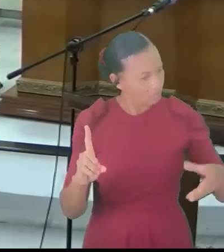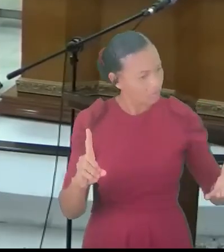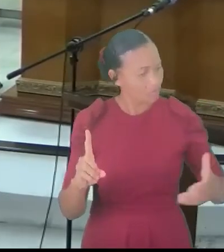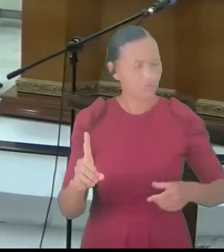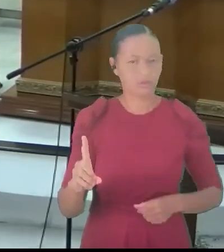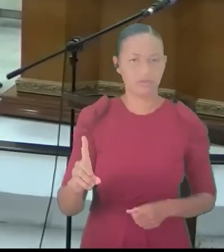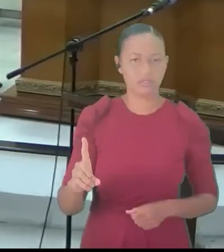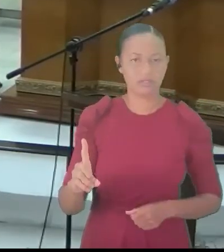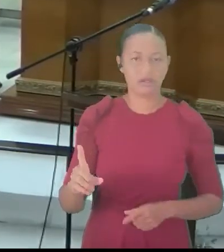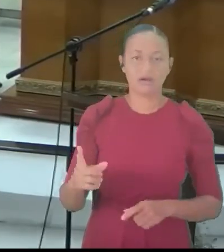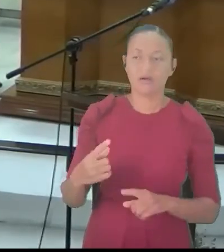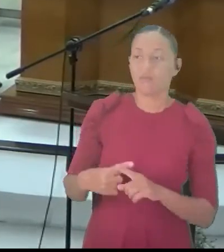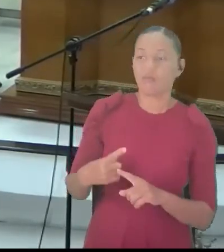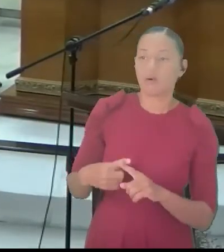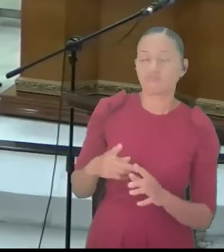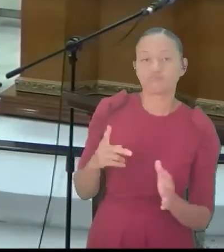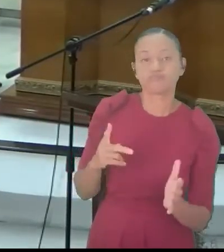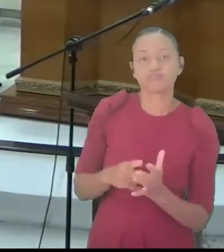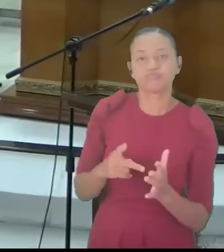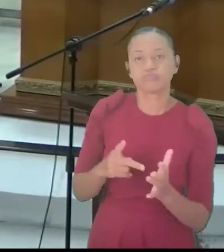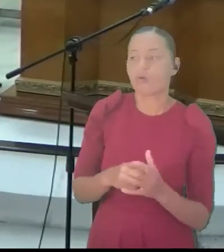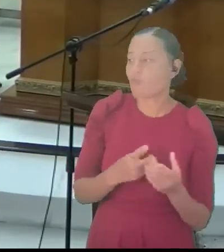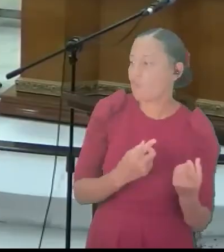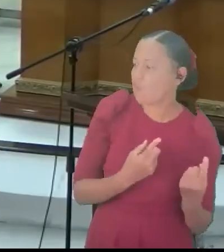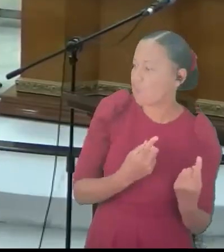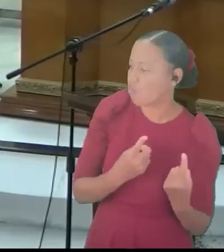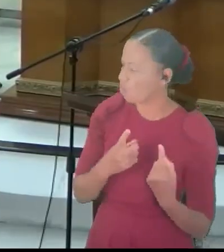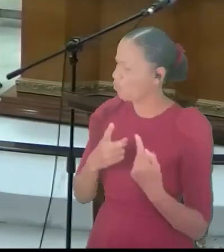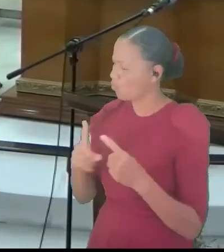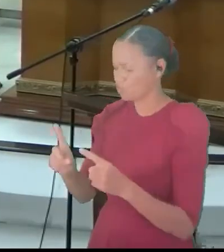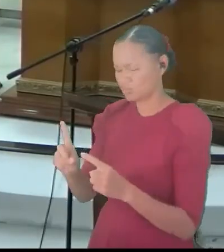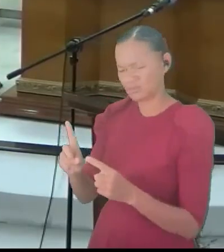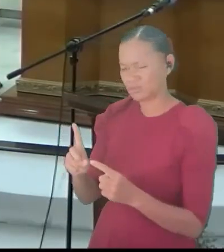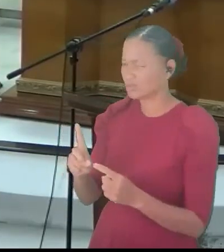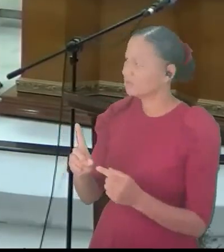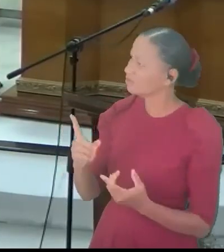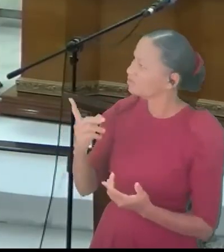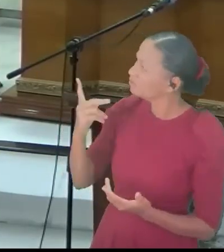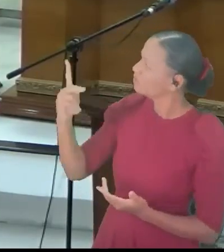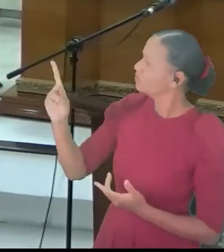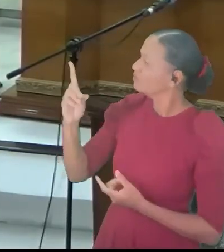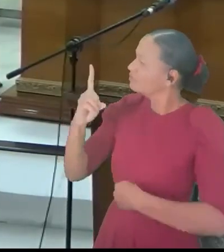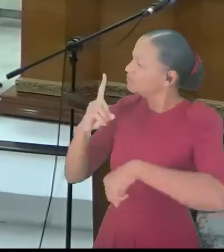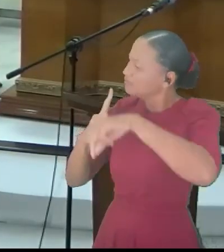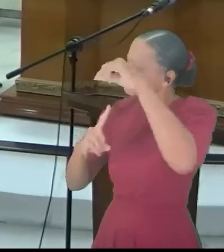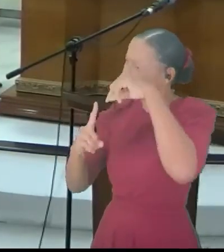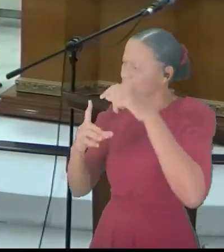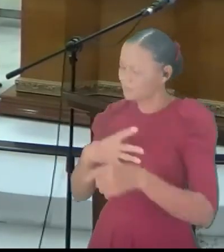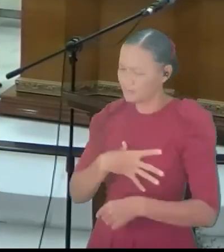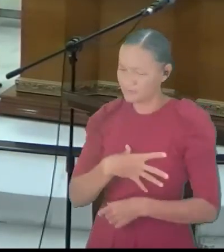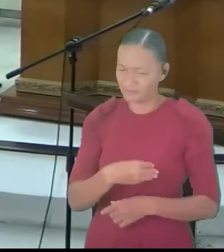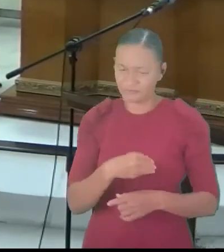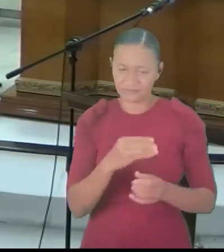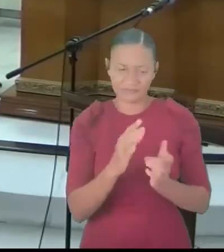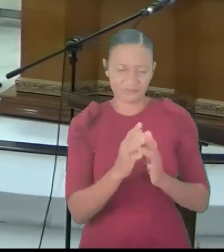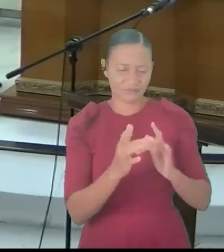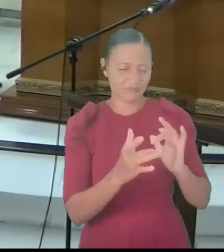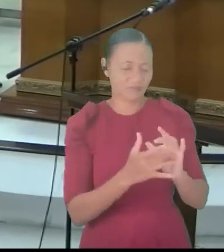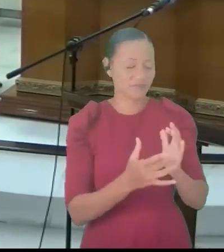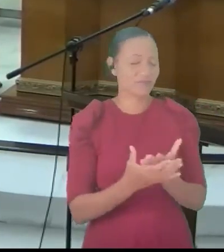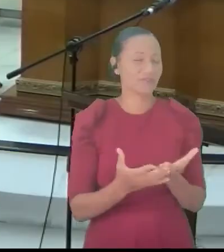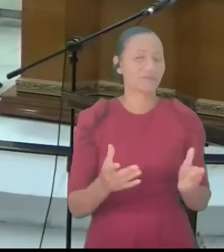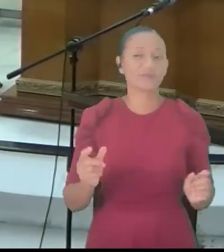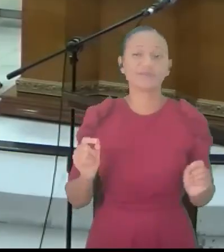Porque verdadeiramente contra o teu santo filho Jesus, que tu ungiste... Para aí, o teu santo o